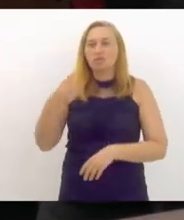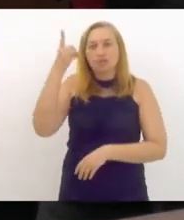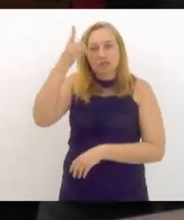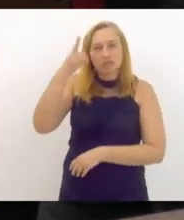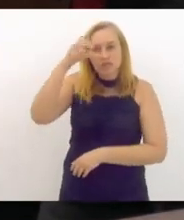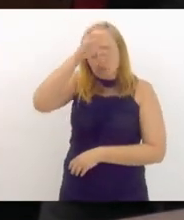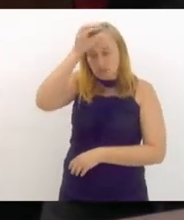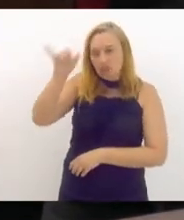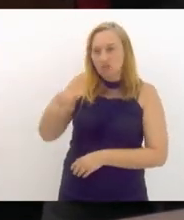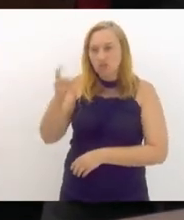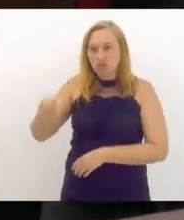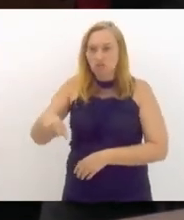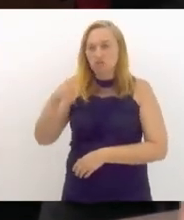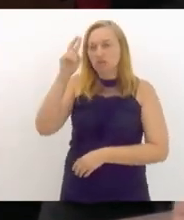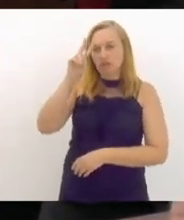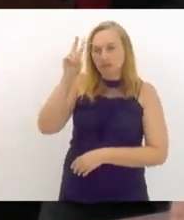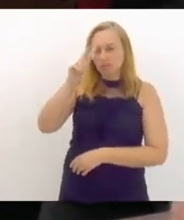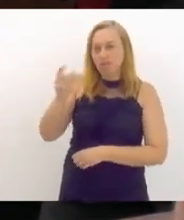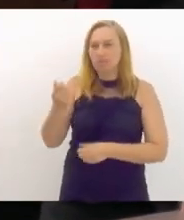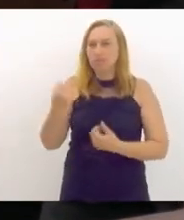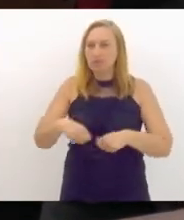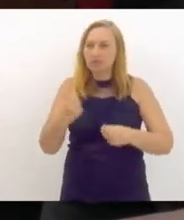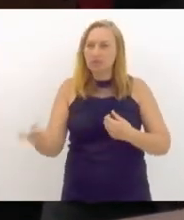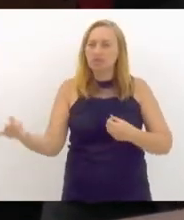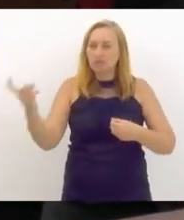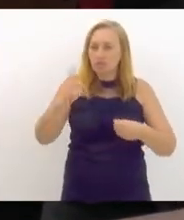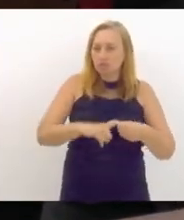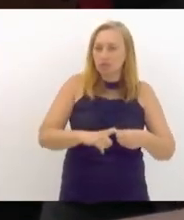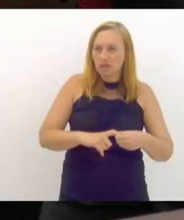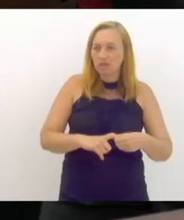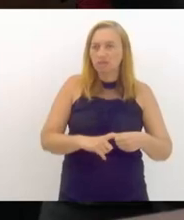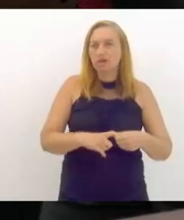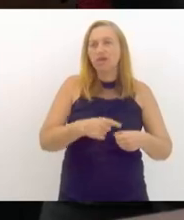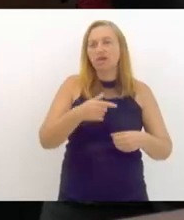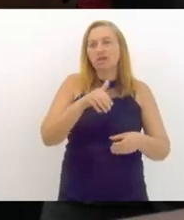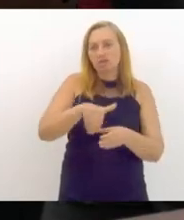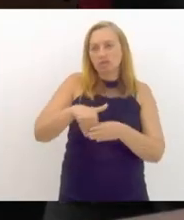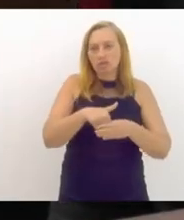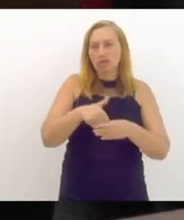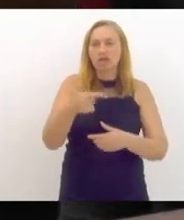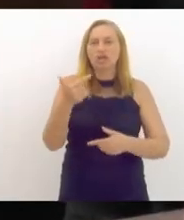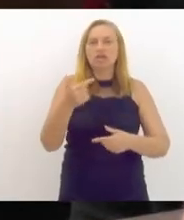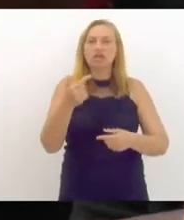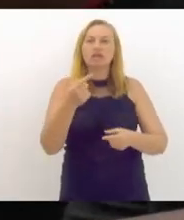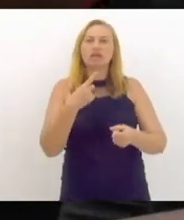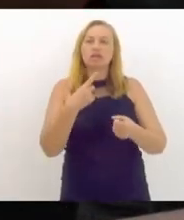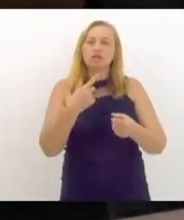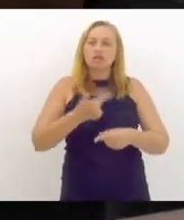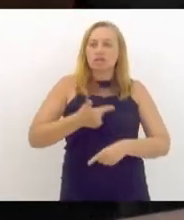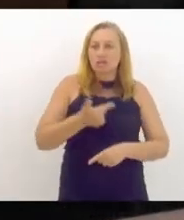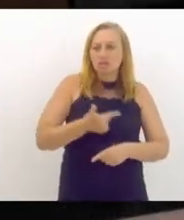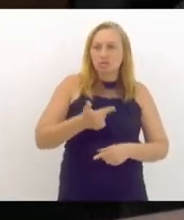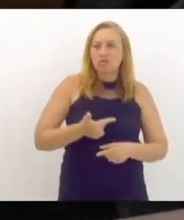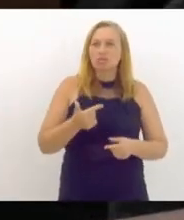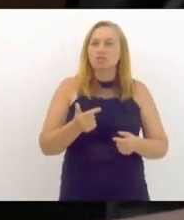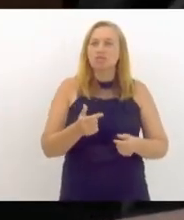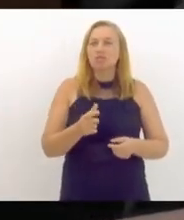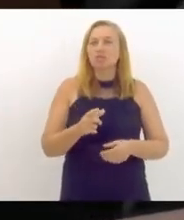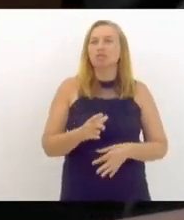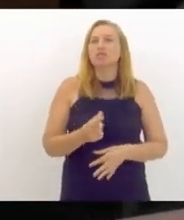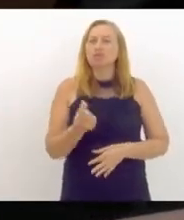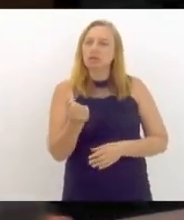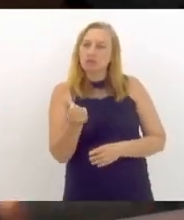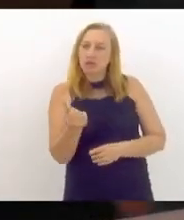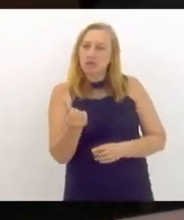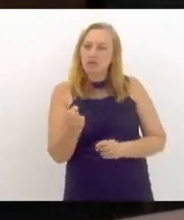que entrar com esse projeto novamente para ser votado em segunda, para termos possibilidade de definir a questão da tarifa